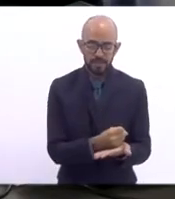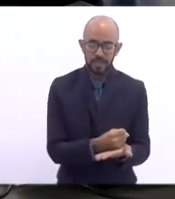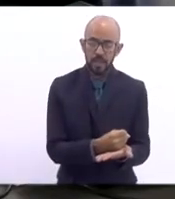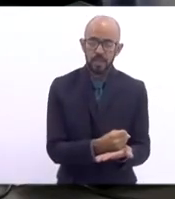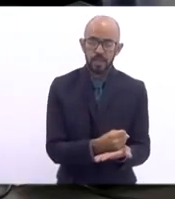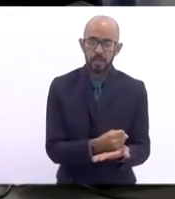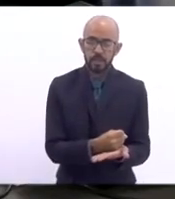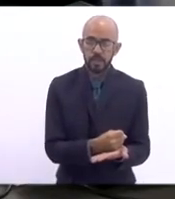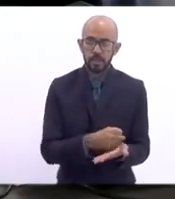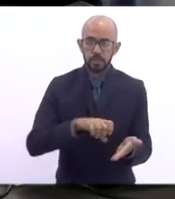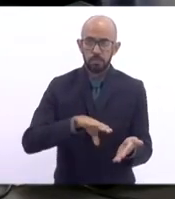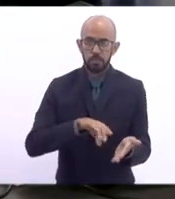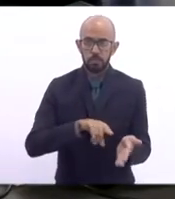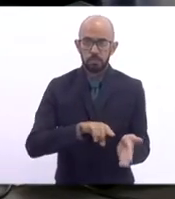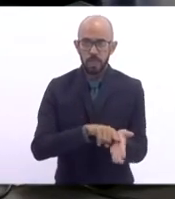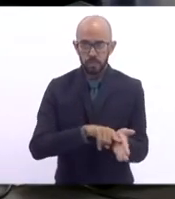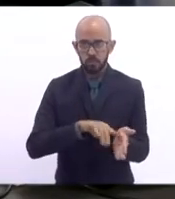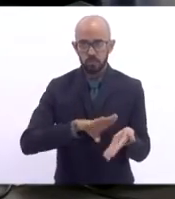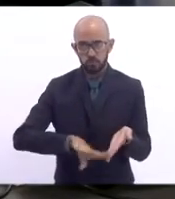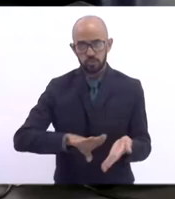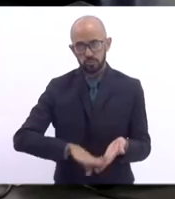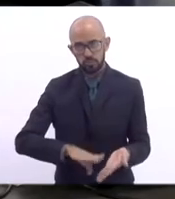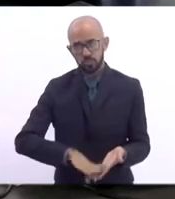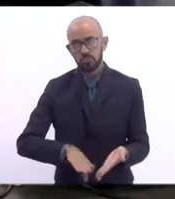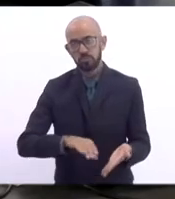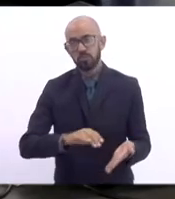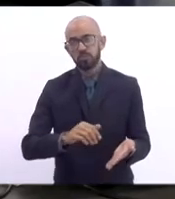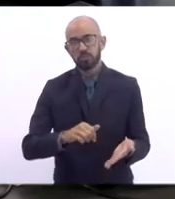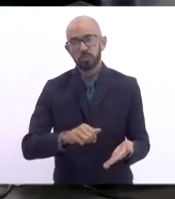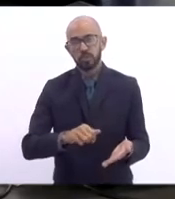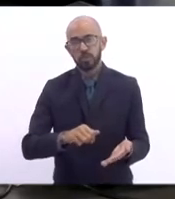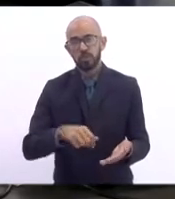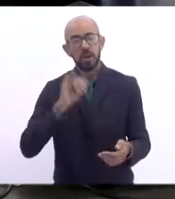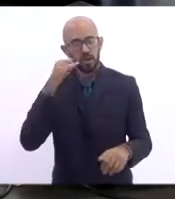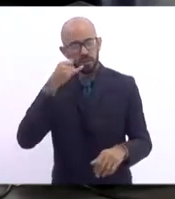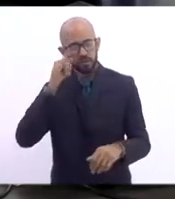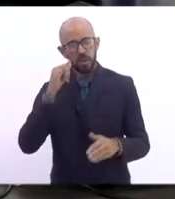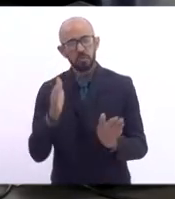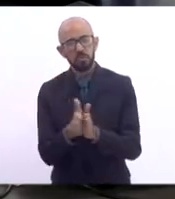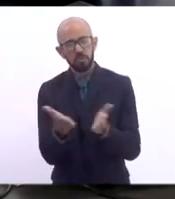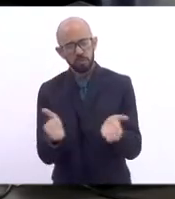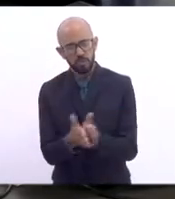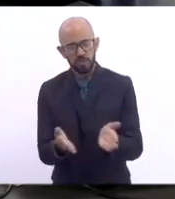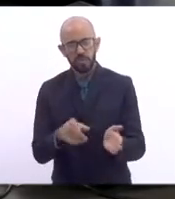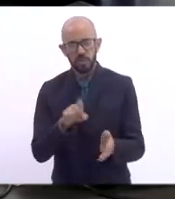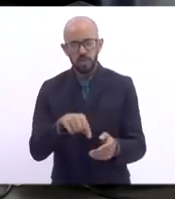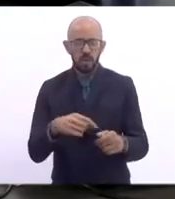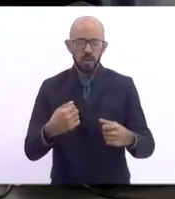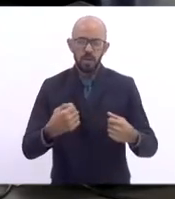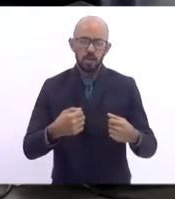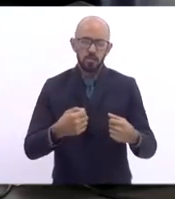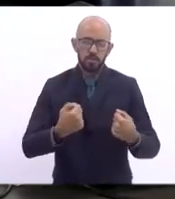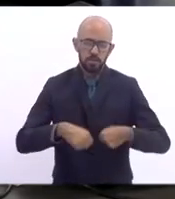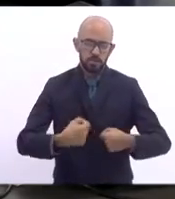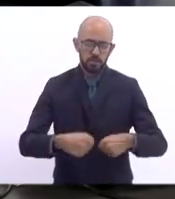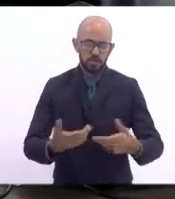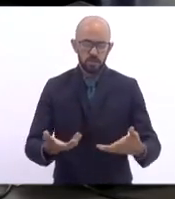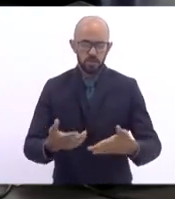relação à ao fundo de combate à pobreza é uma das demandas né então